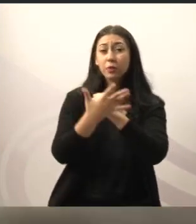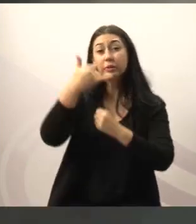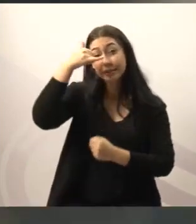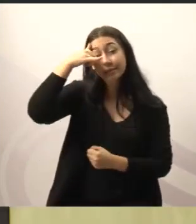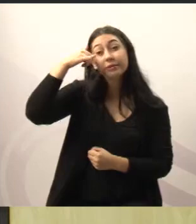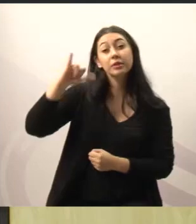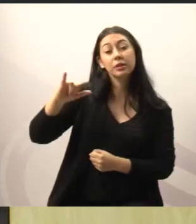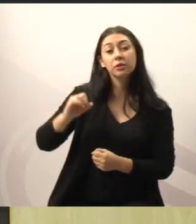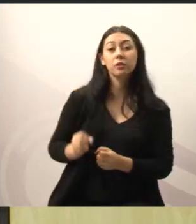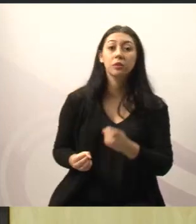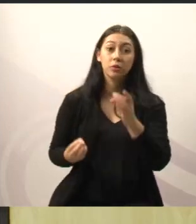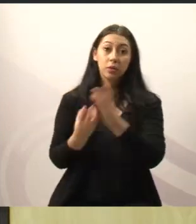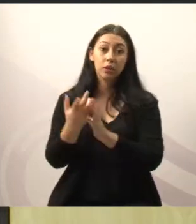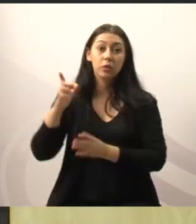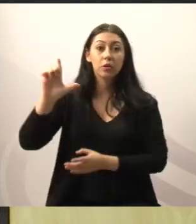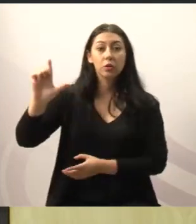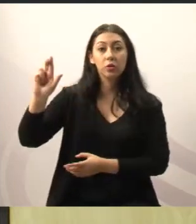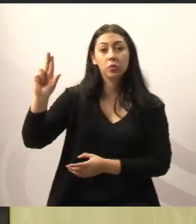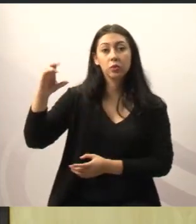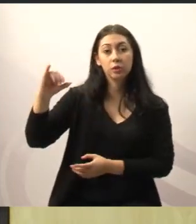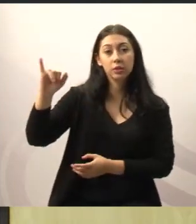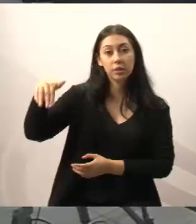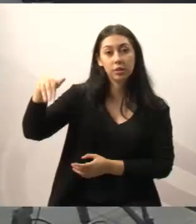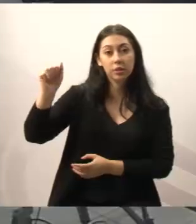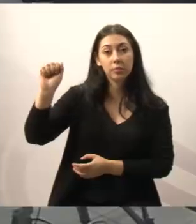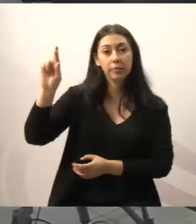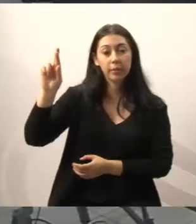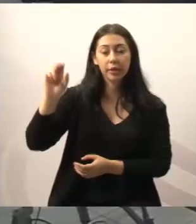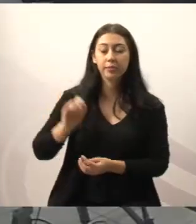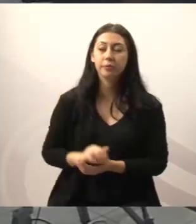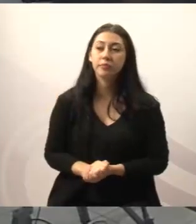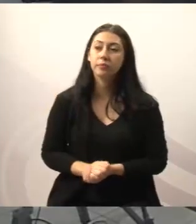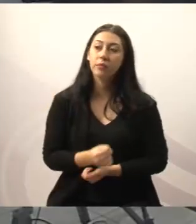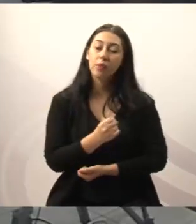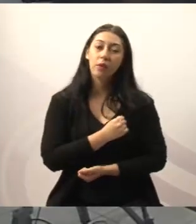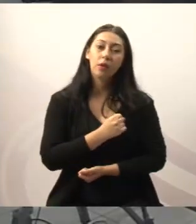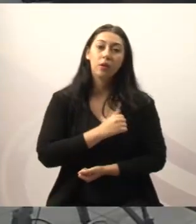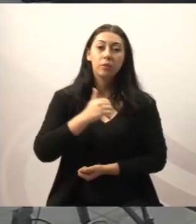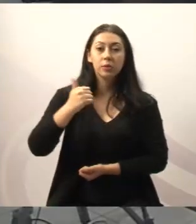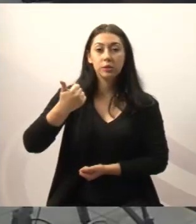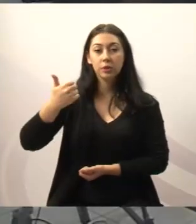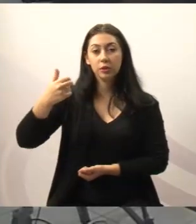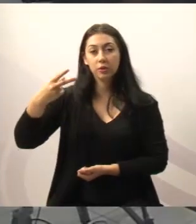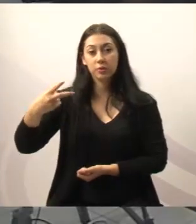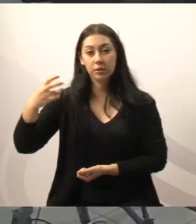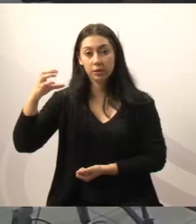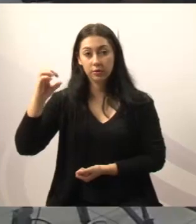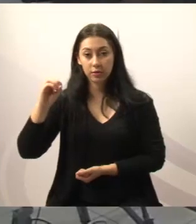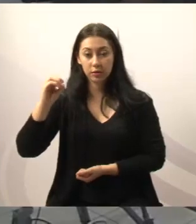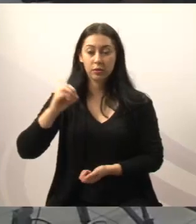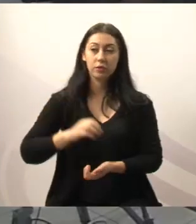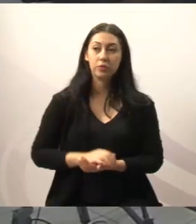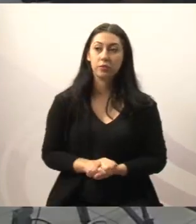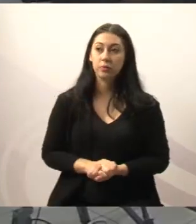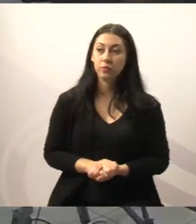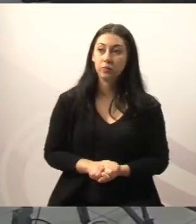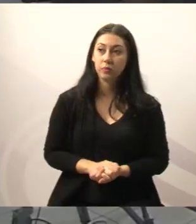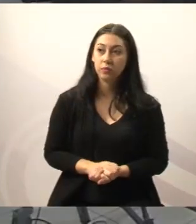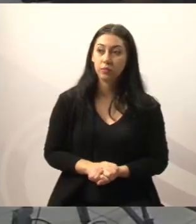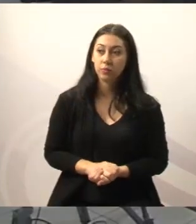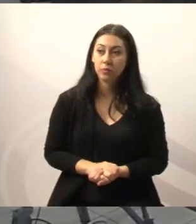Covid-19. Autoria, vereadora Lucimar Ponciano. Requerimento número 120.